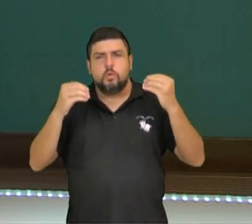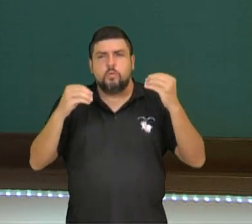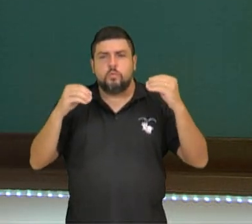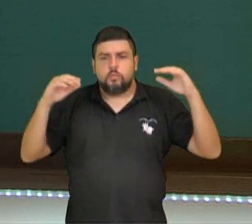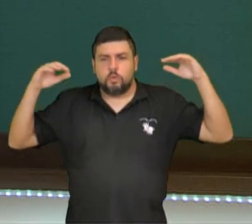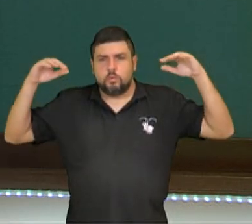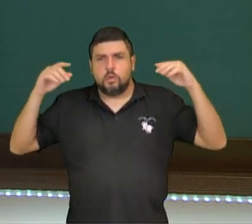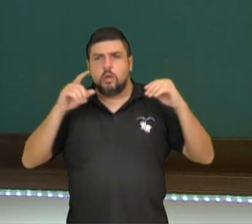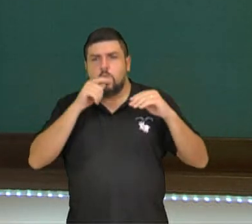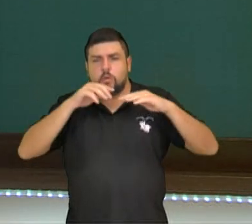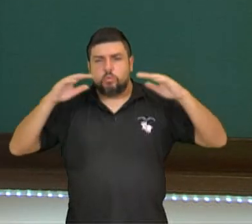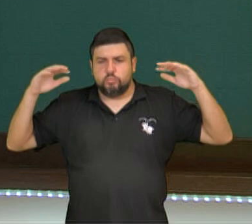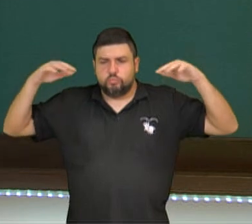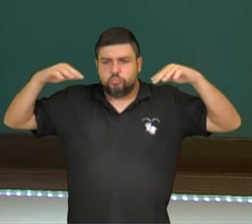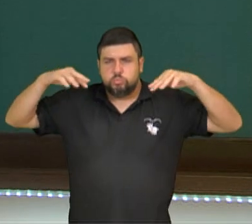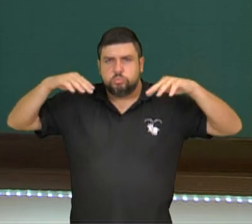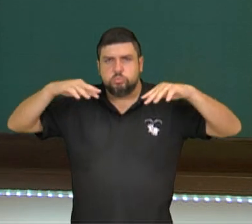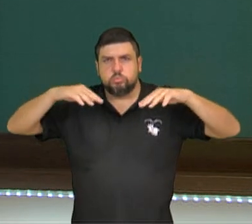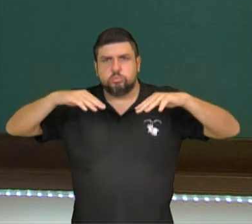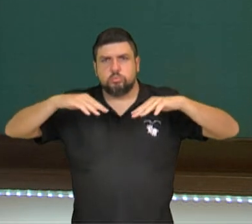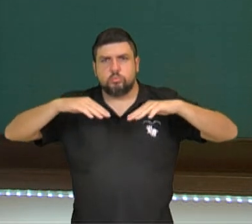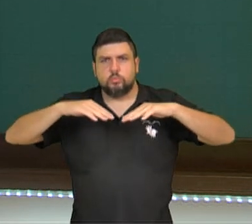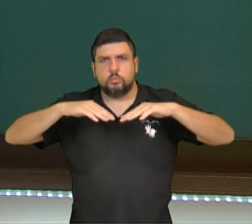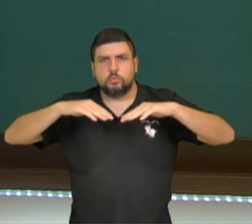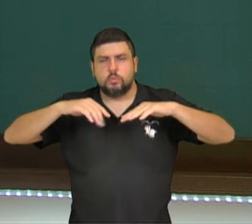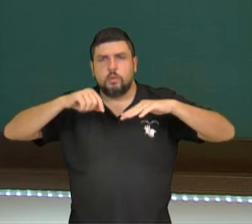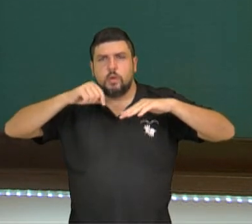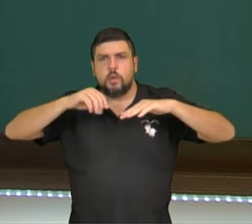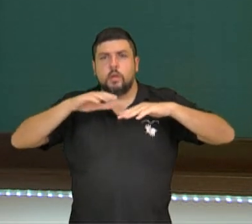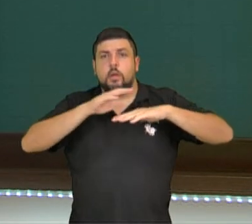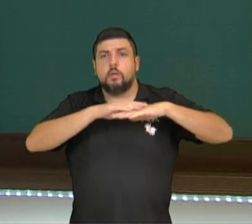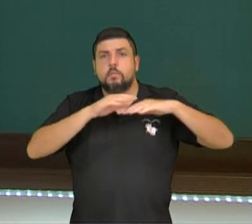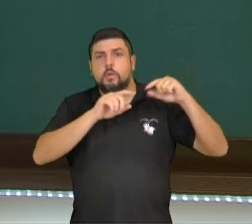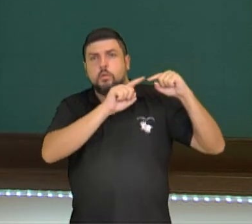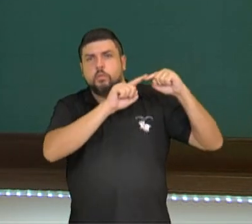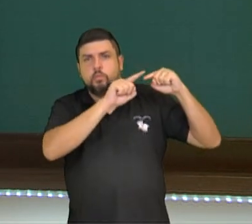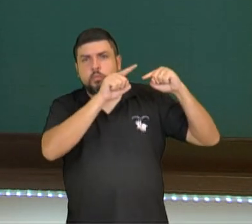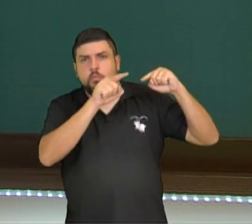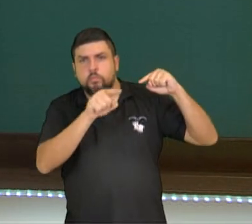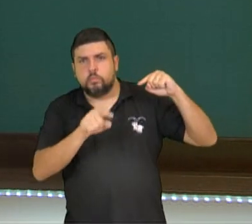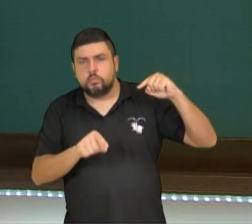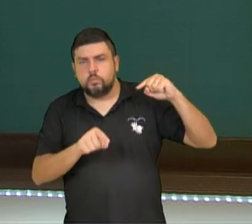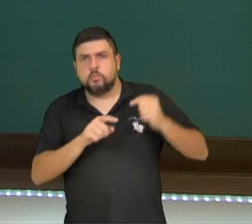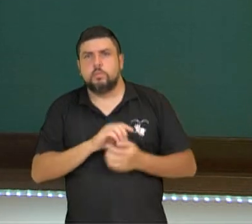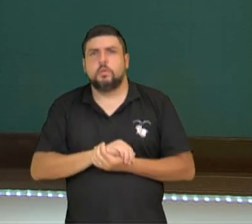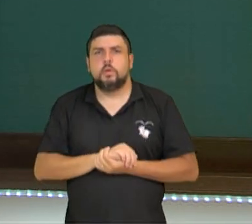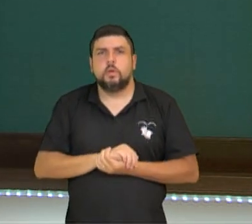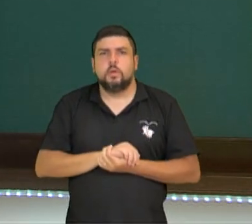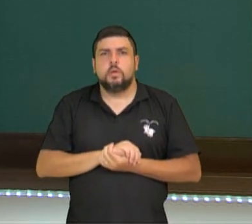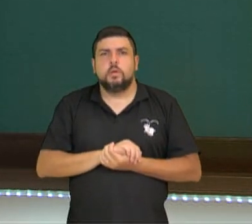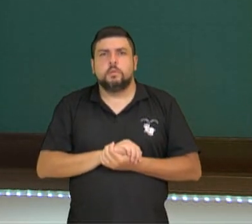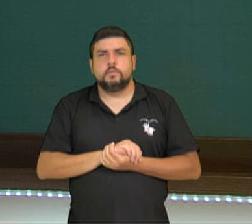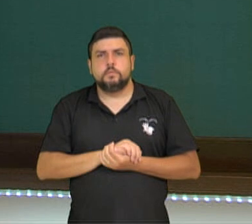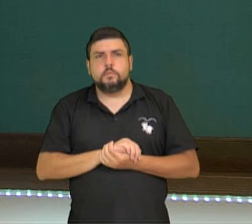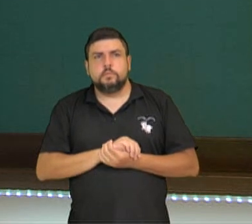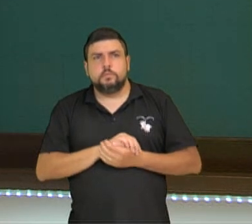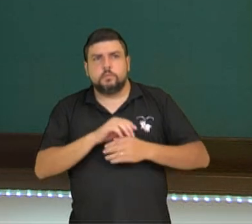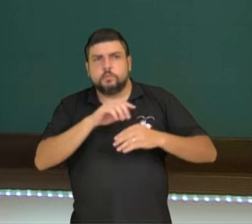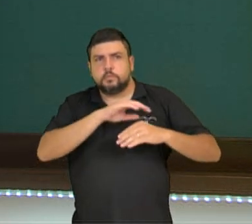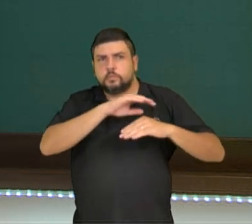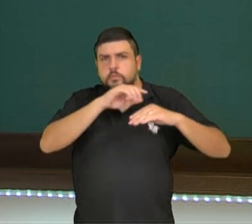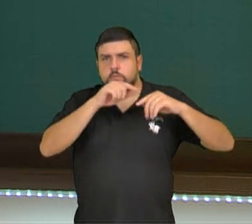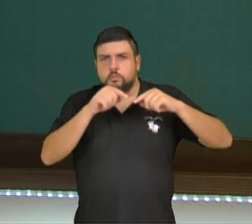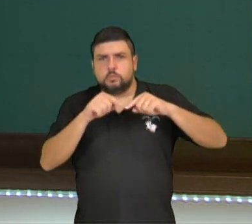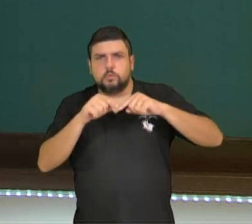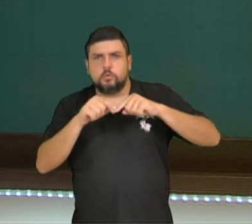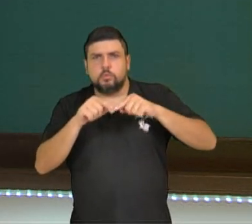central desta região, que é a parte mais baixa, porque a água vai se deslocar ali por gravidade, né? Deste ponto para